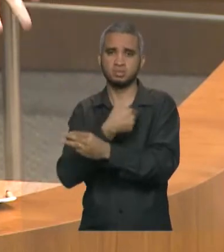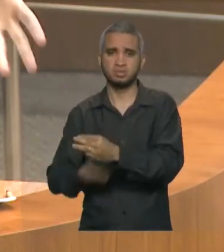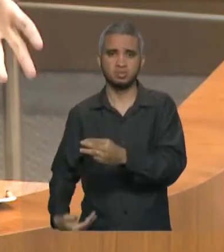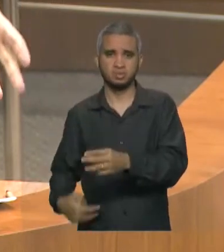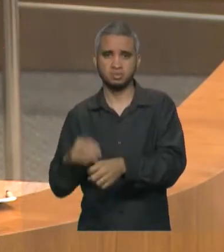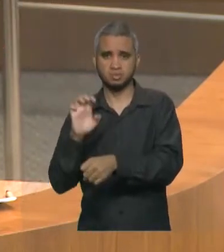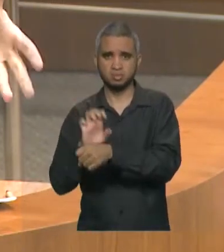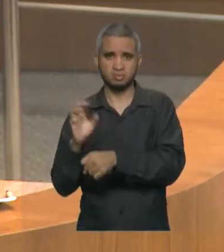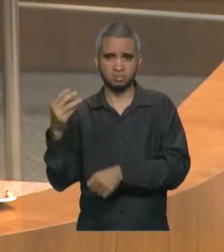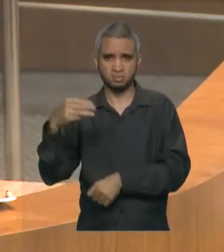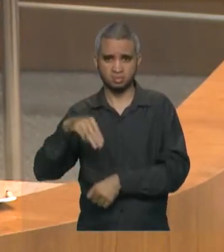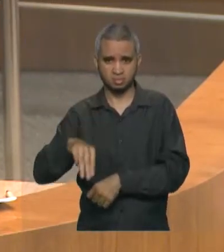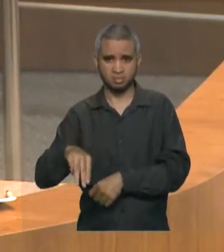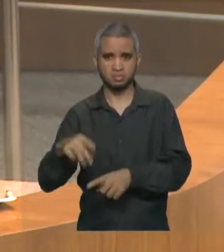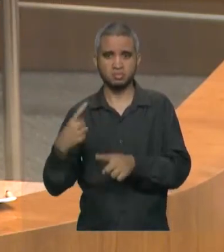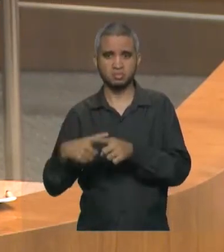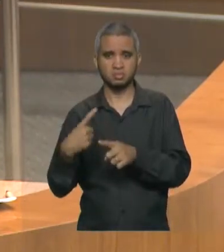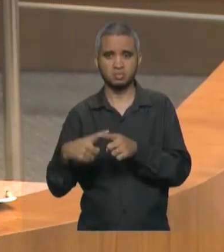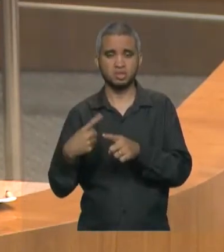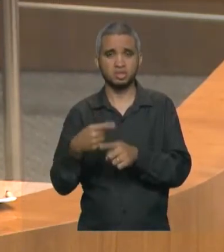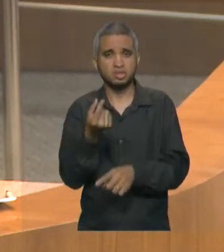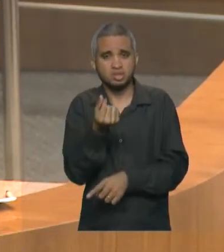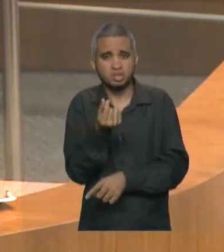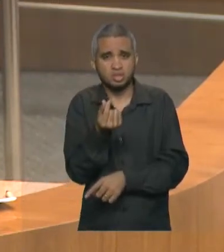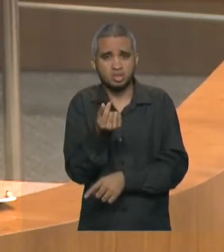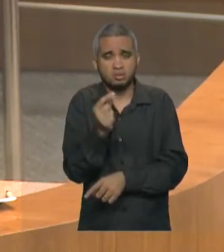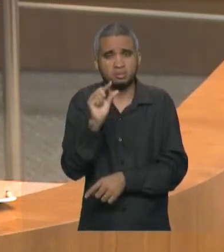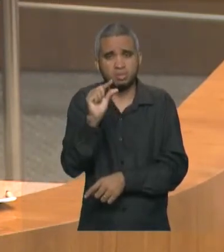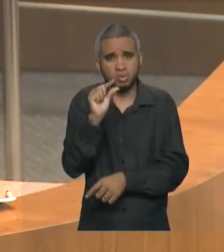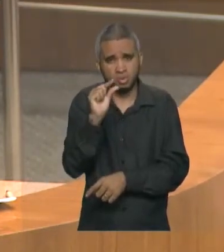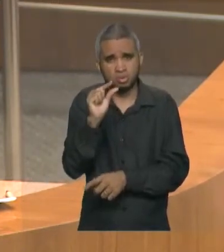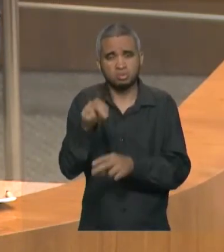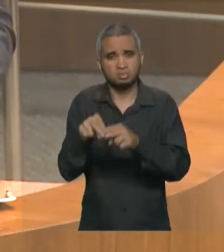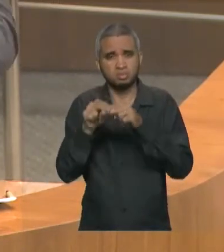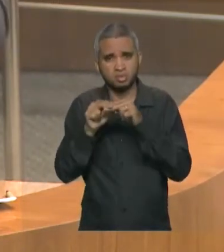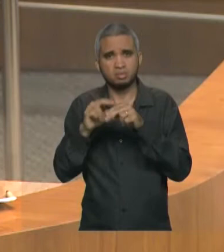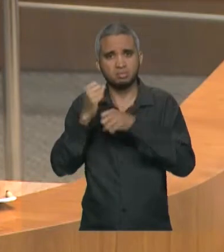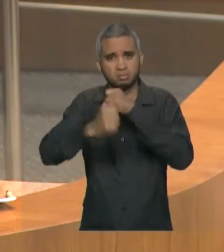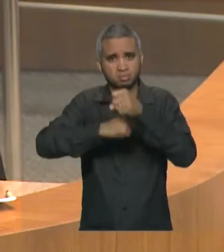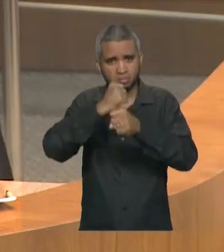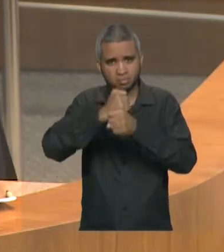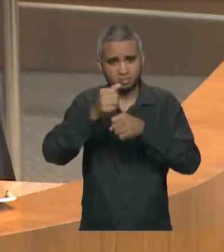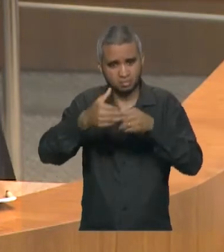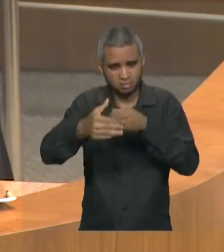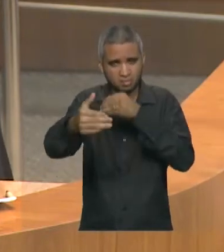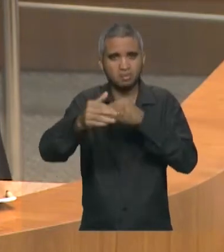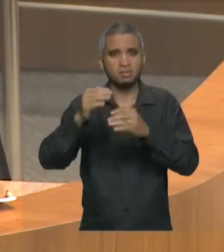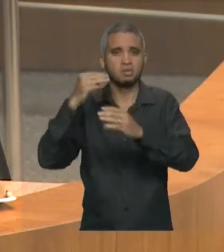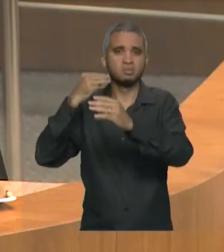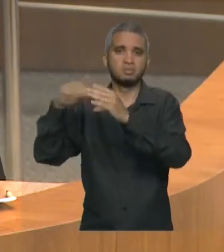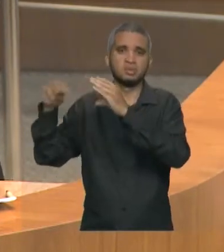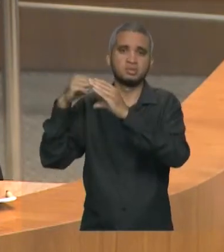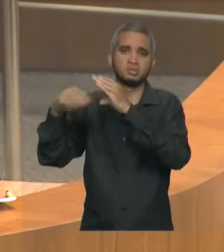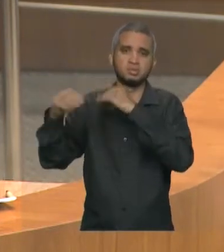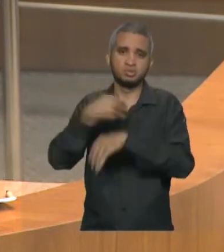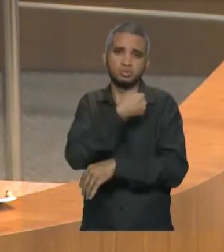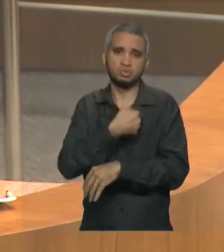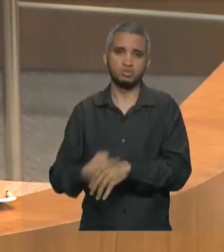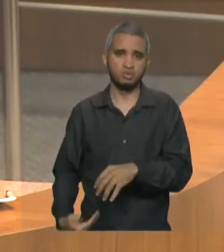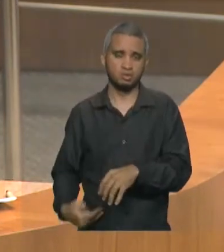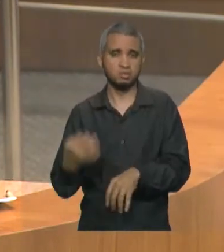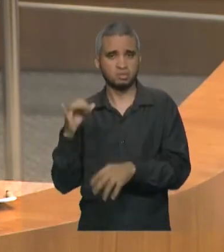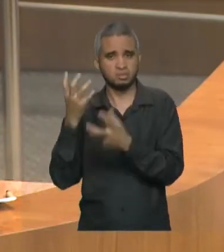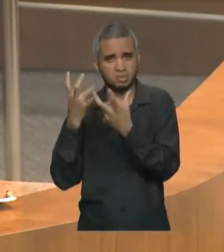fato do recurso ser pouco, de 4 milhões apenas. Então, nesse projeto de lei, eu